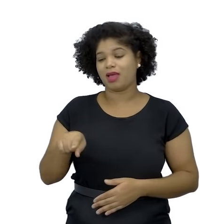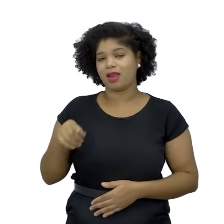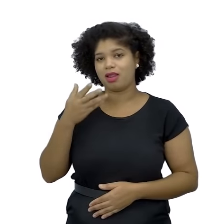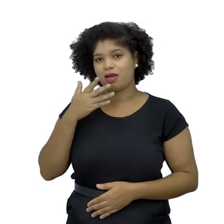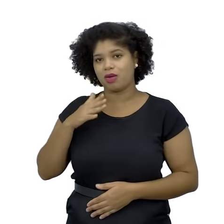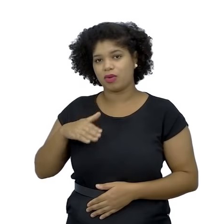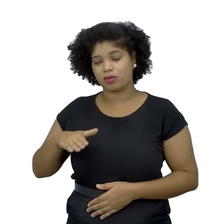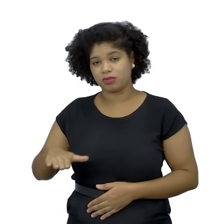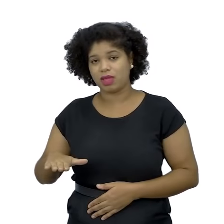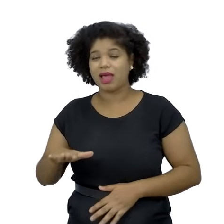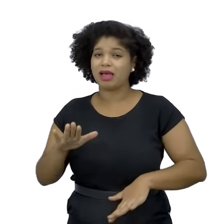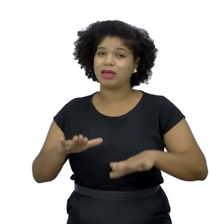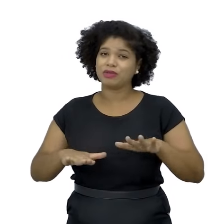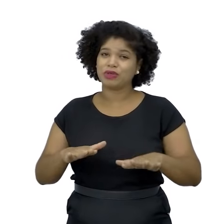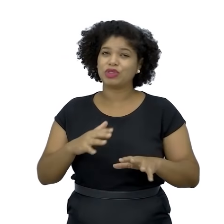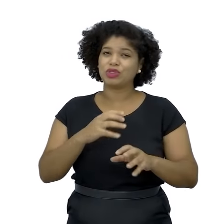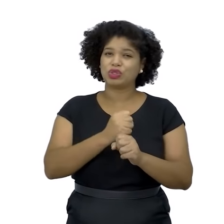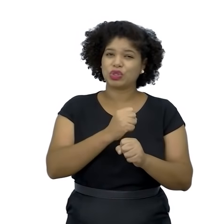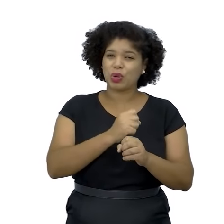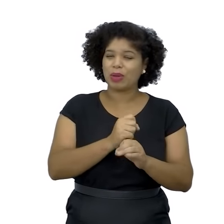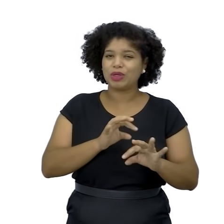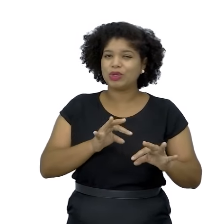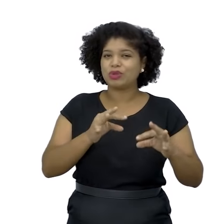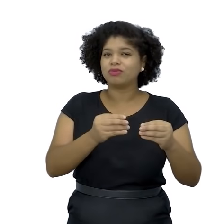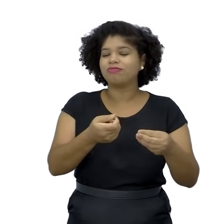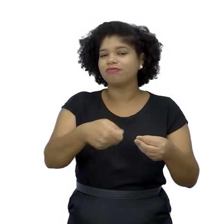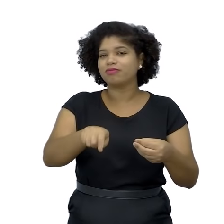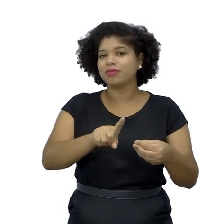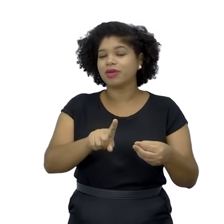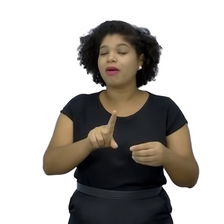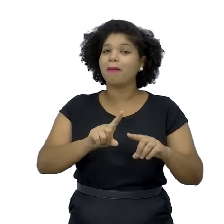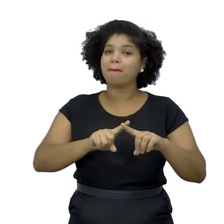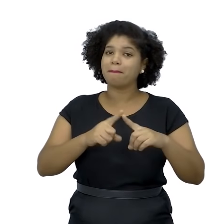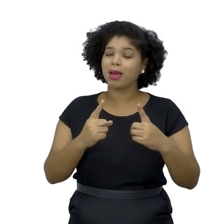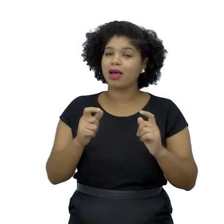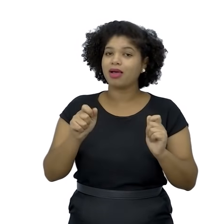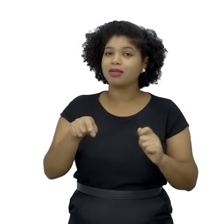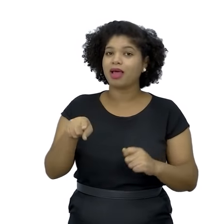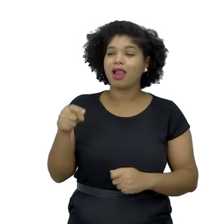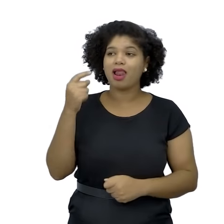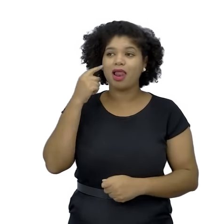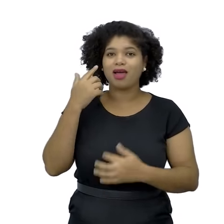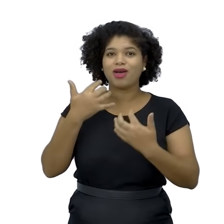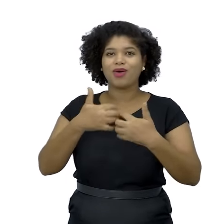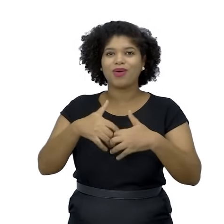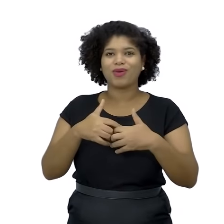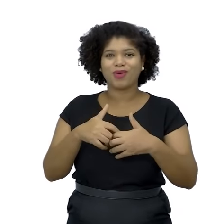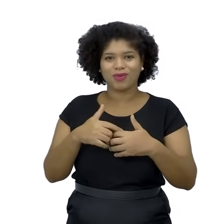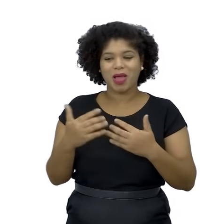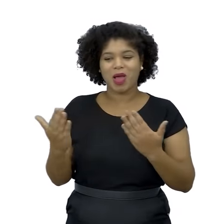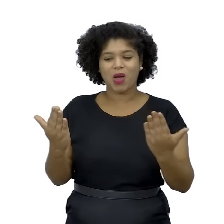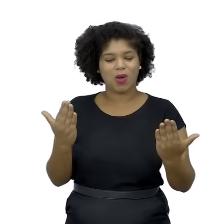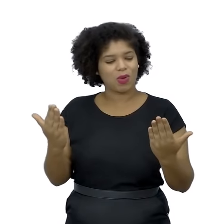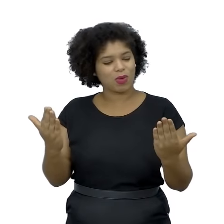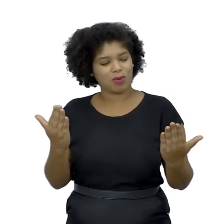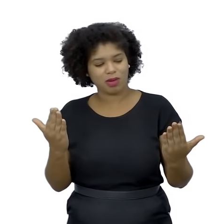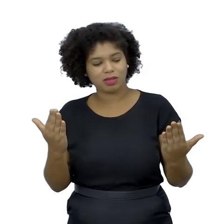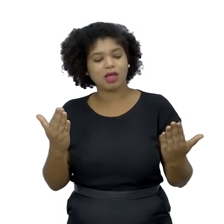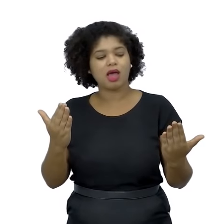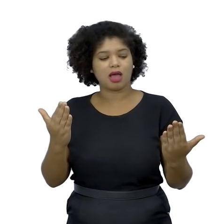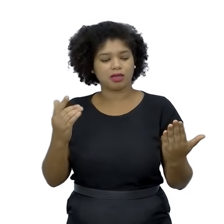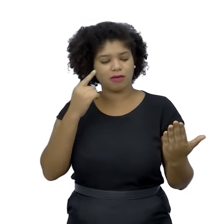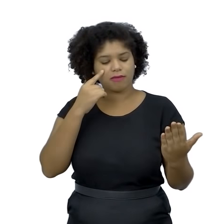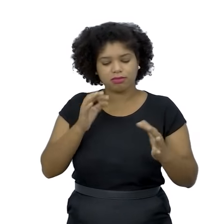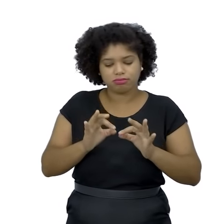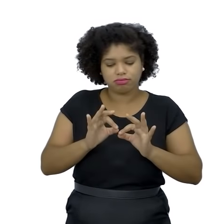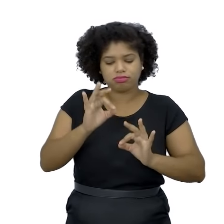não tendo que operar numericamente, possibilita que façam um movimento aí de comparação de